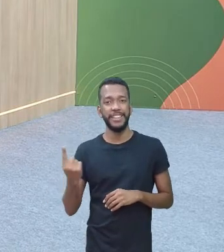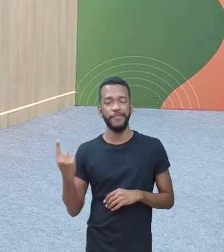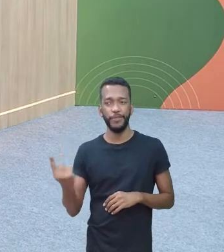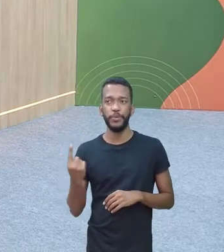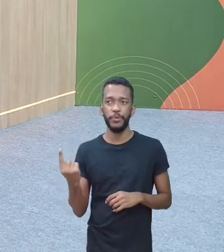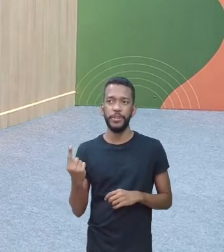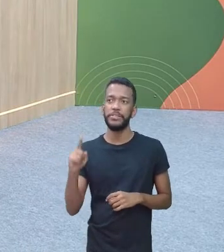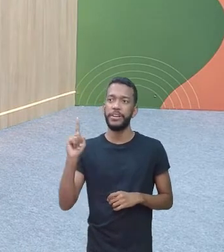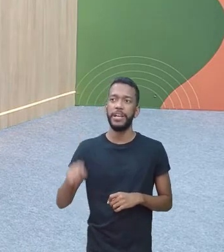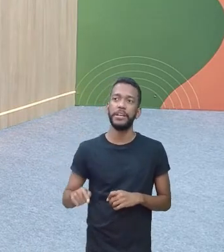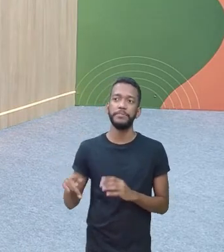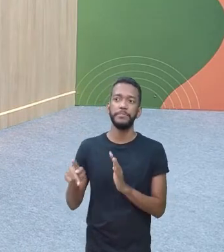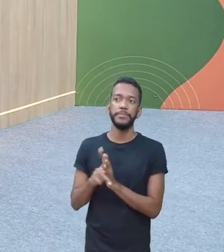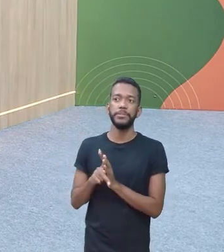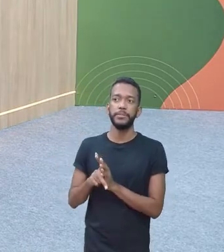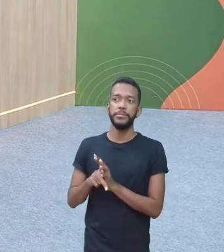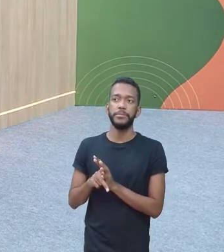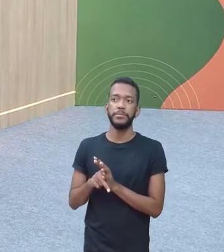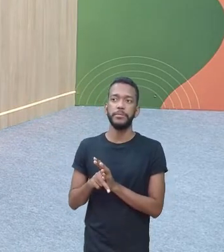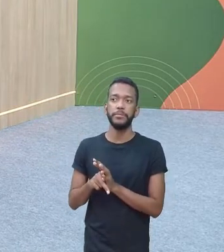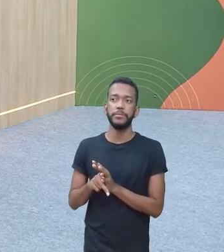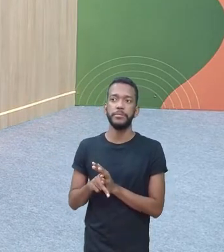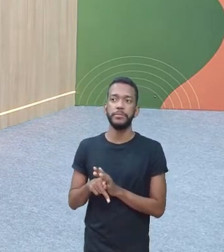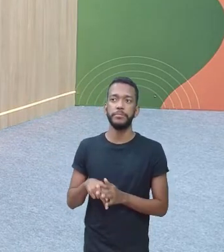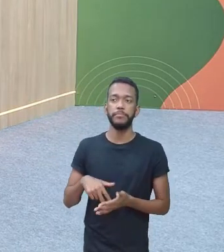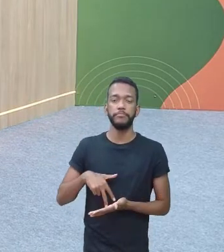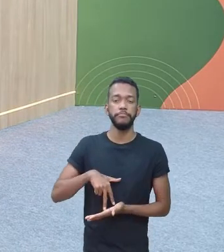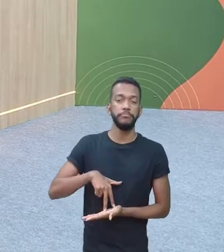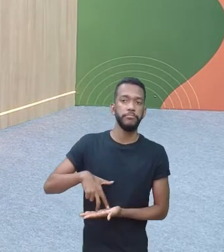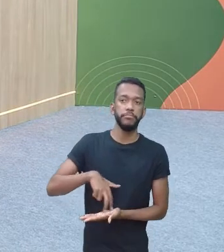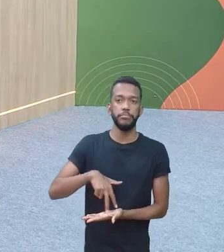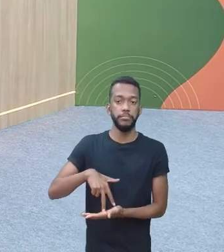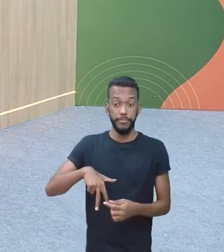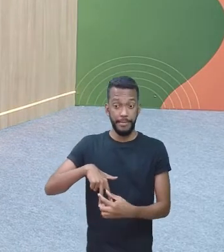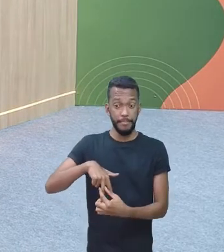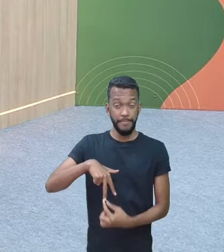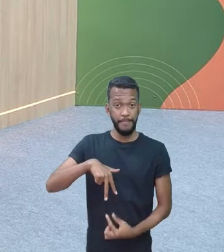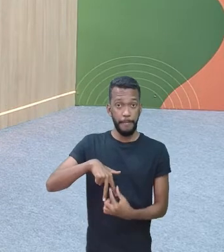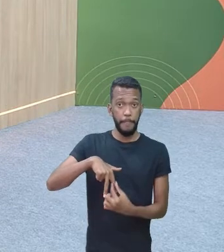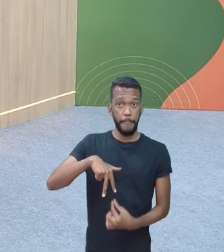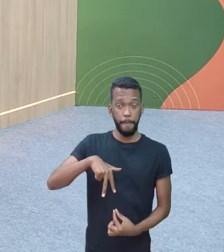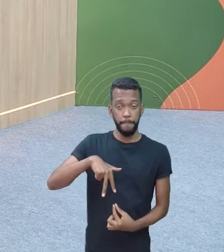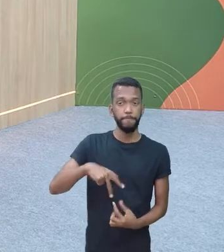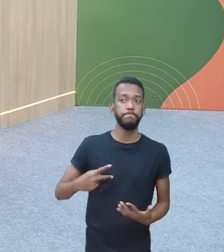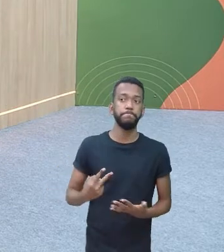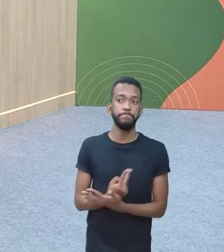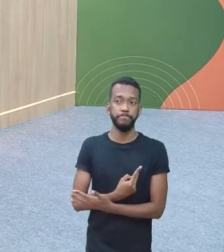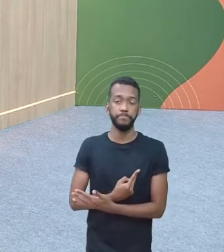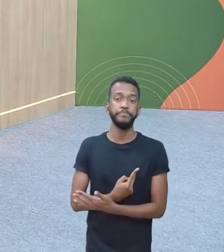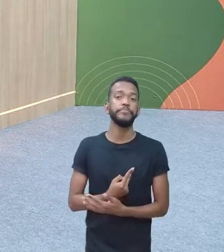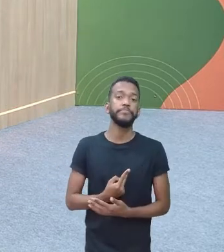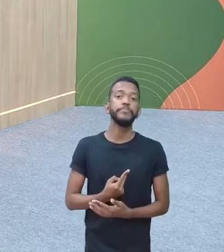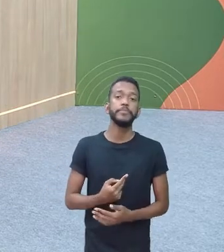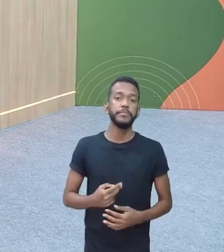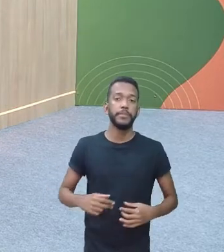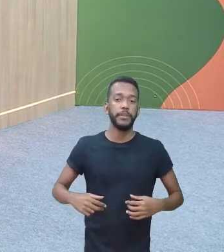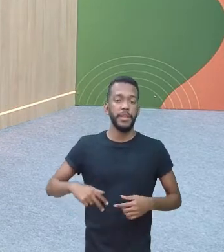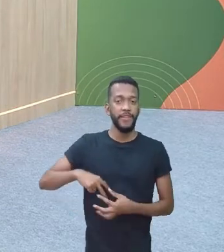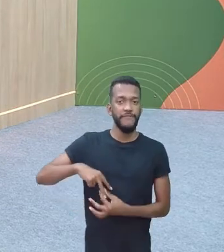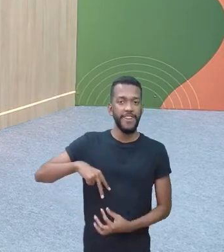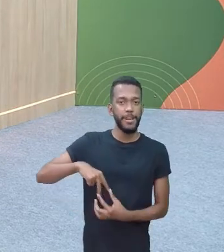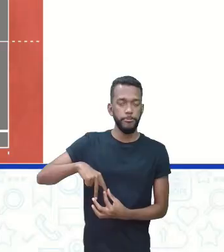individual são andantes com comprometimento dos membros inferiores, certo? A